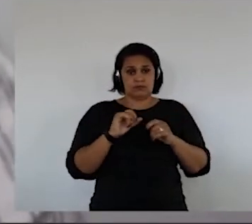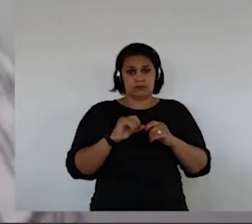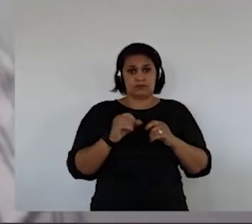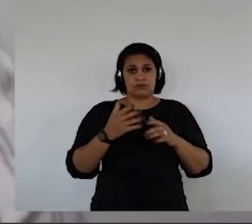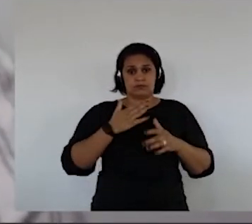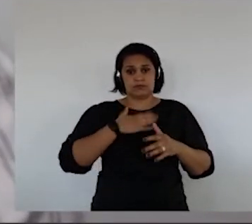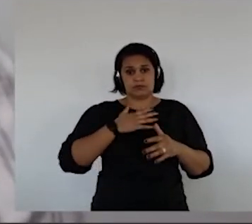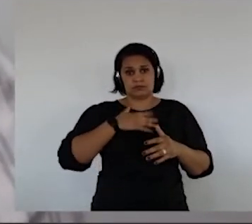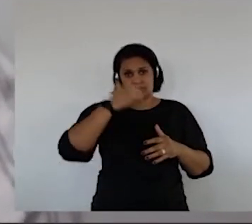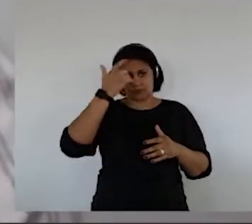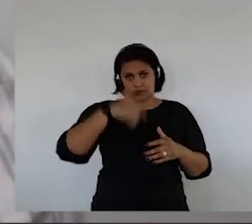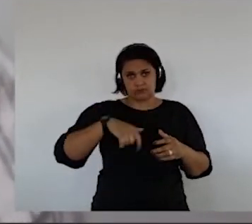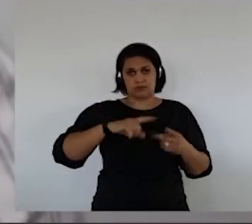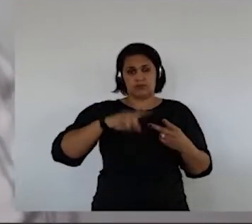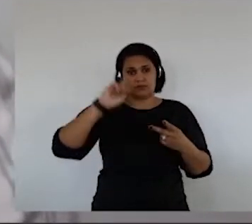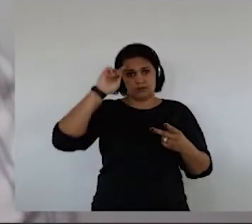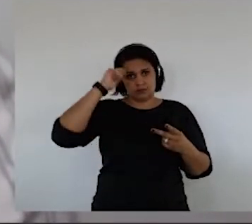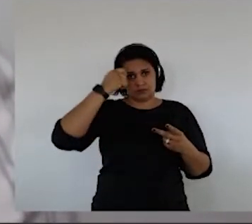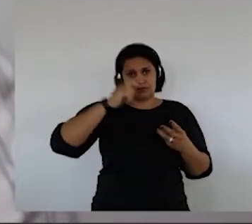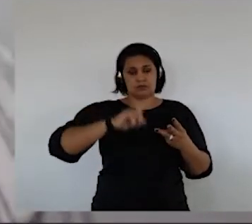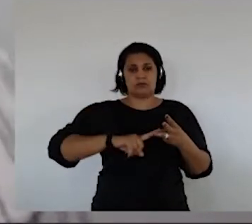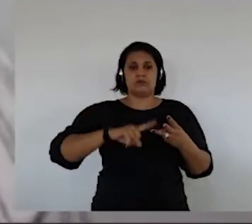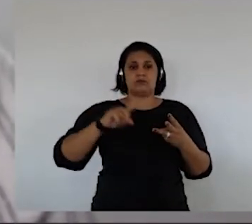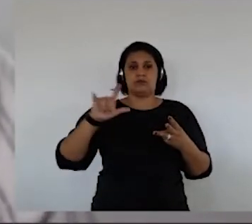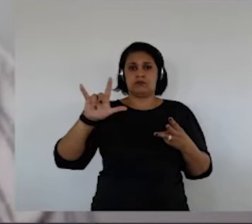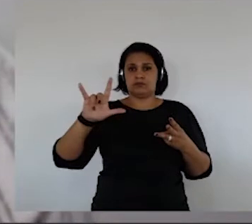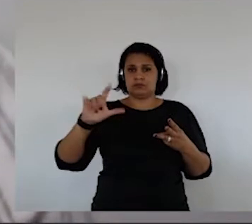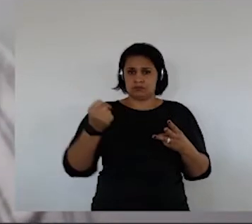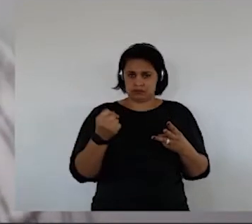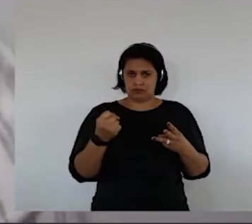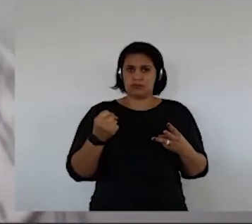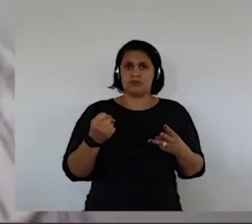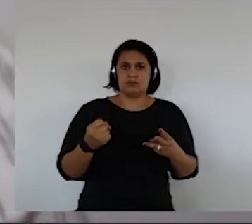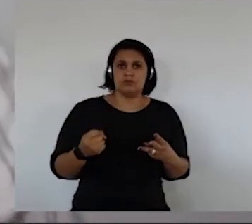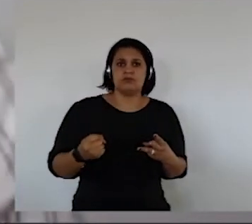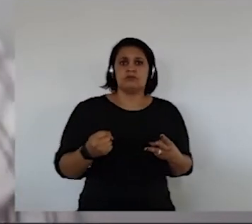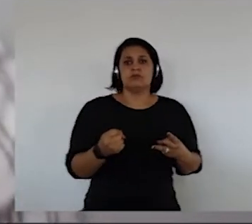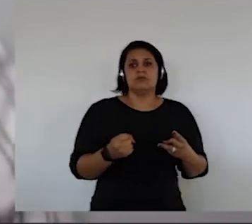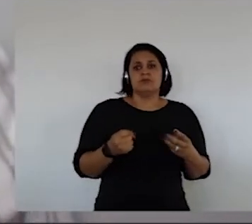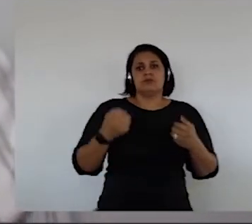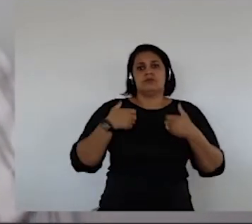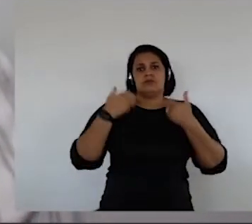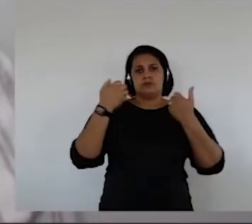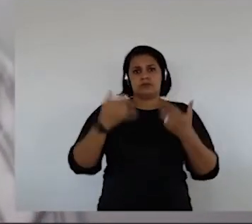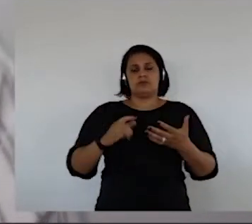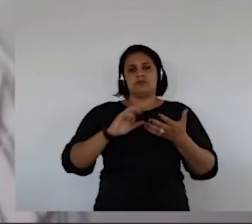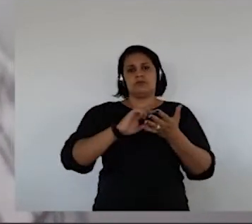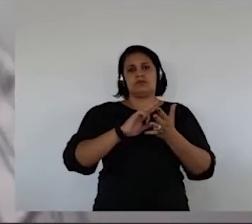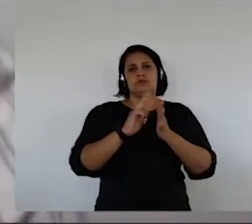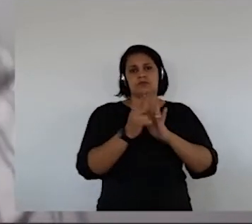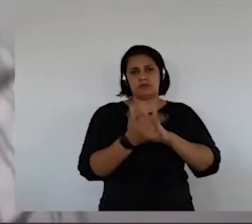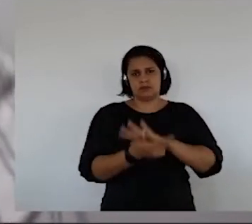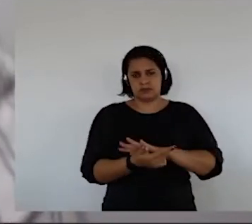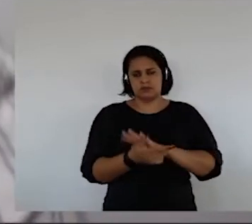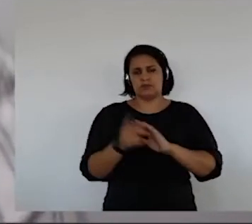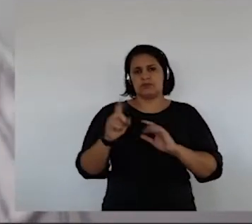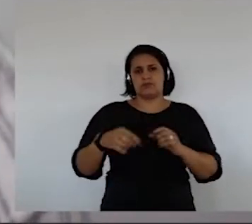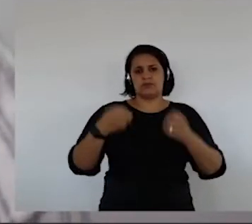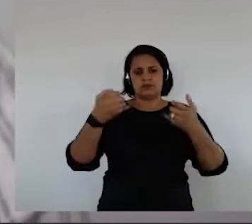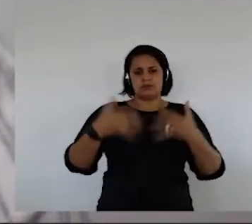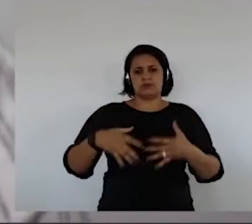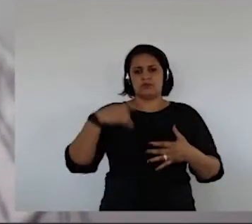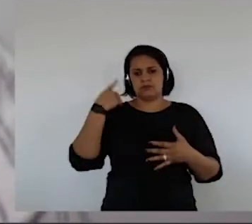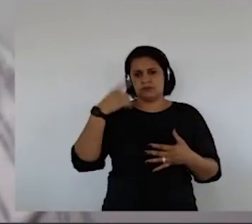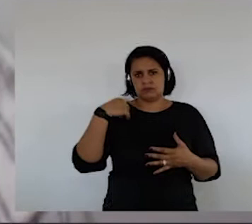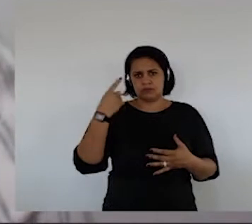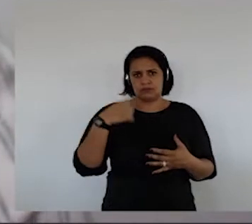intrínsecos, enquanto mulher, negra e lésbica. Fazendo um recorte de gênero, já que esse painel é para falarmos da advocacia feminina, né,